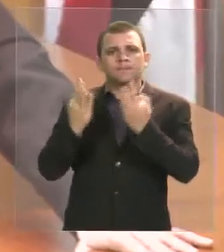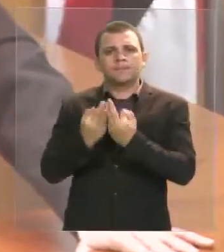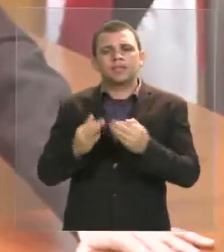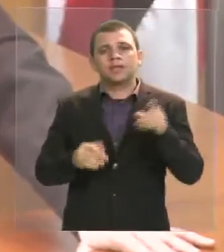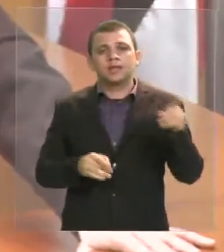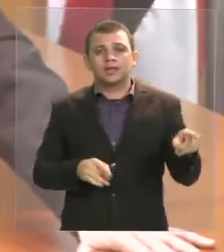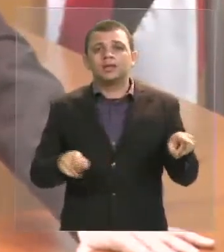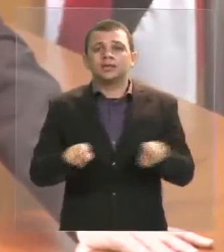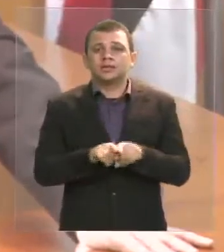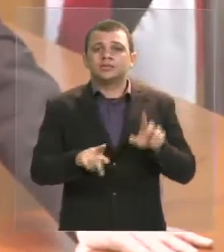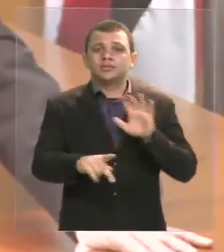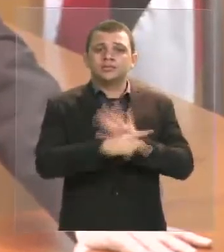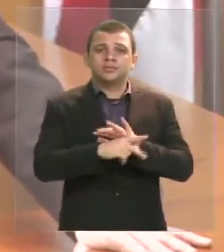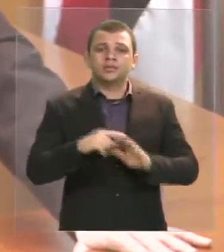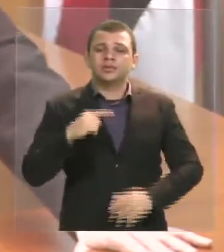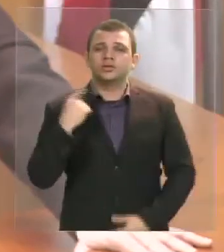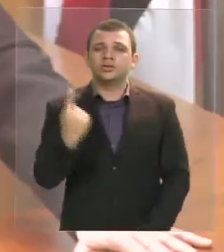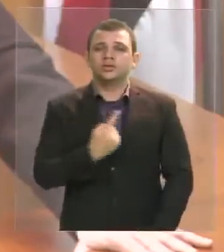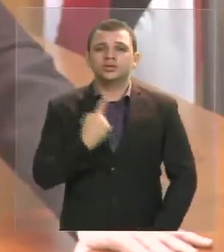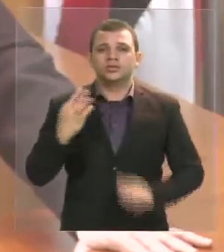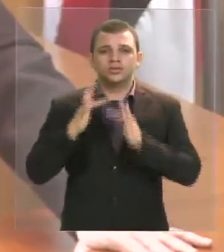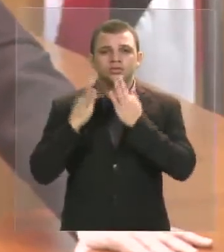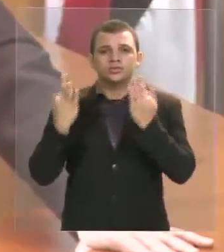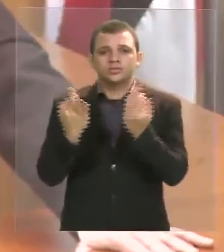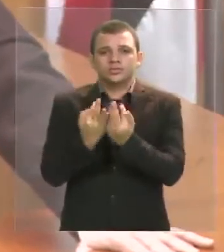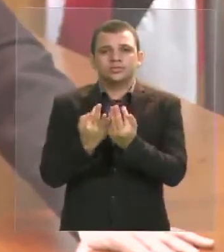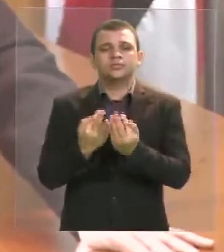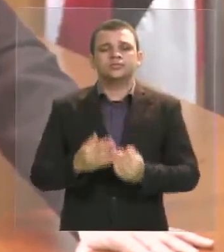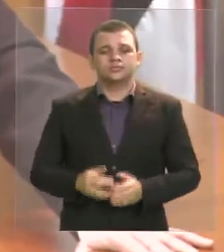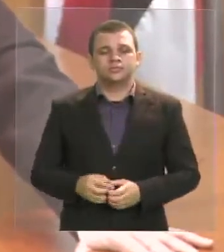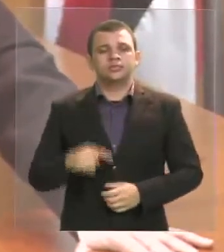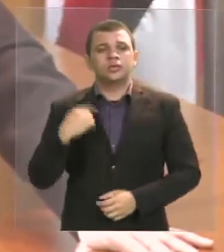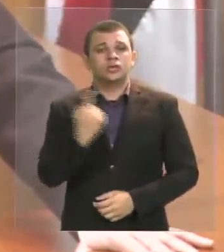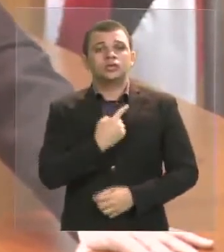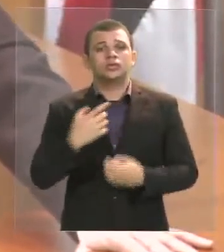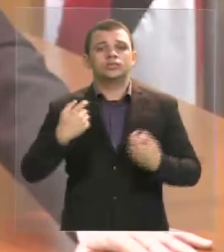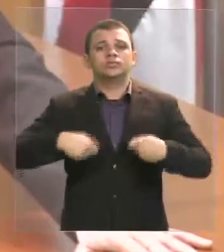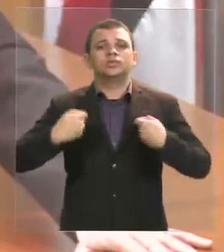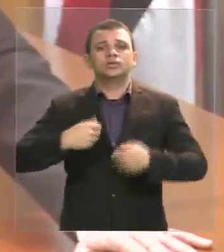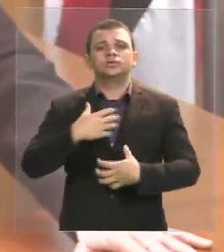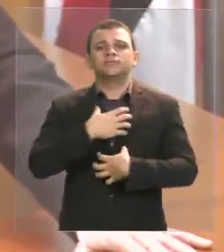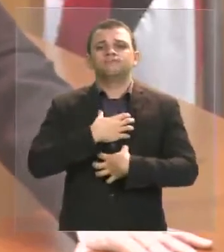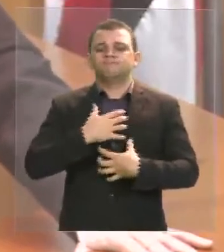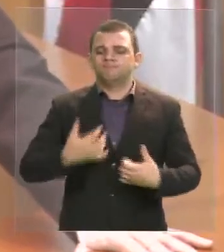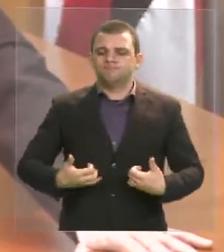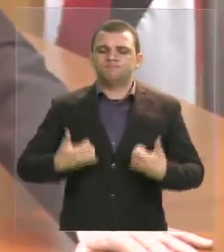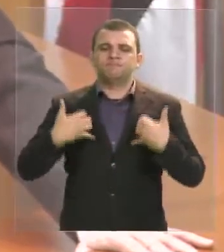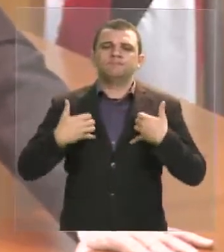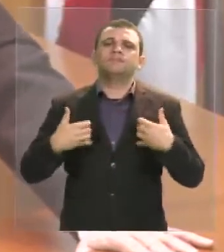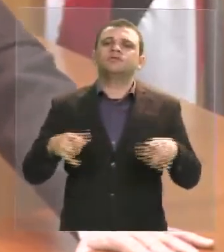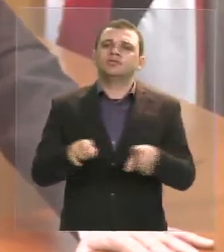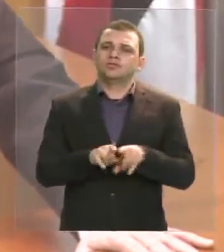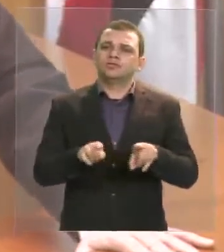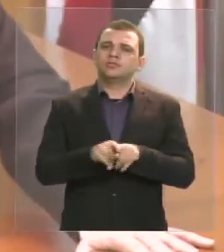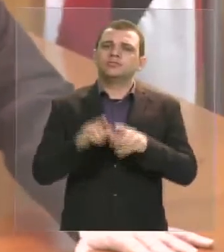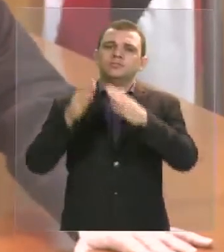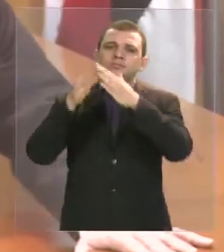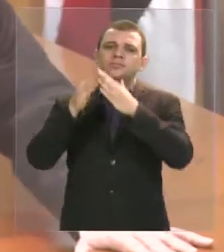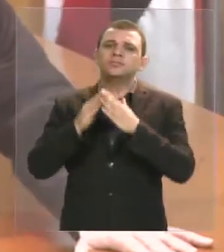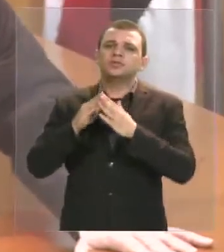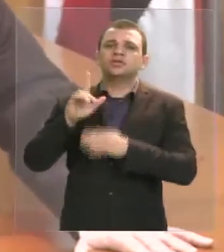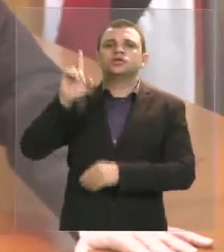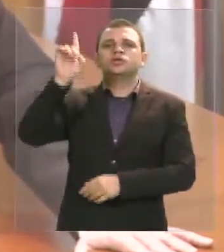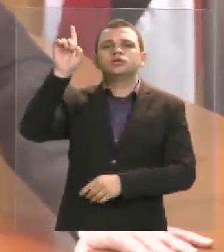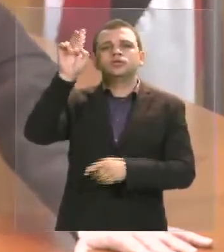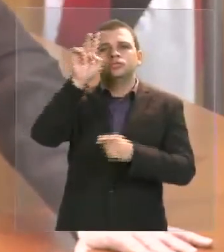nossa família, nós só temos que nos honrar e pedir a proteção